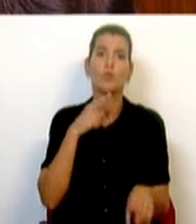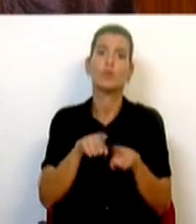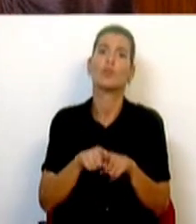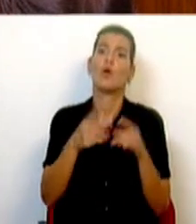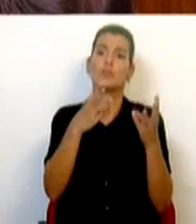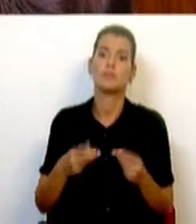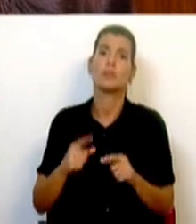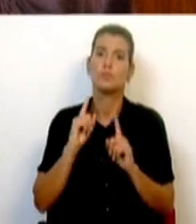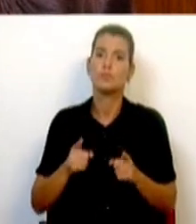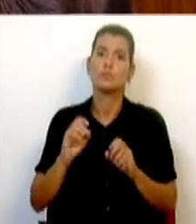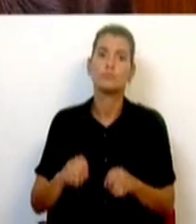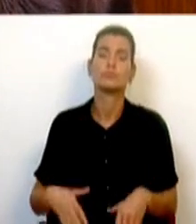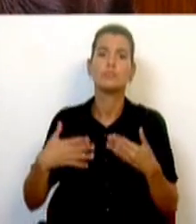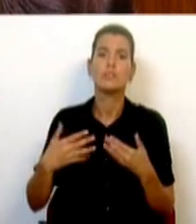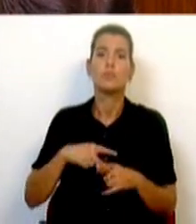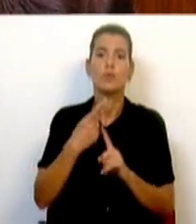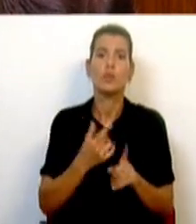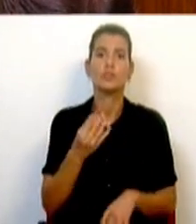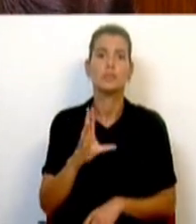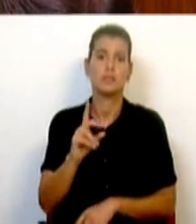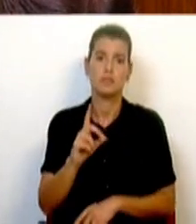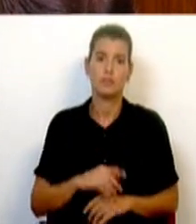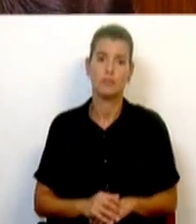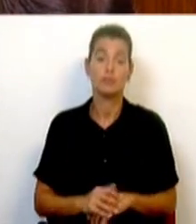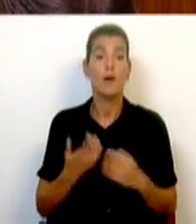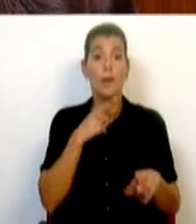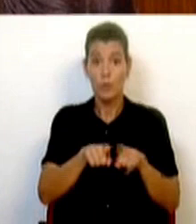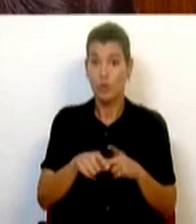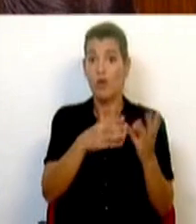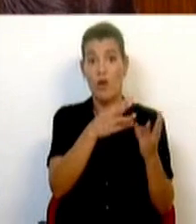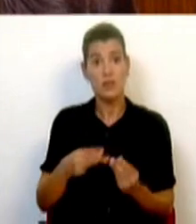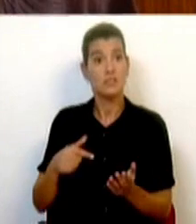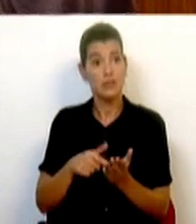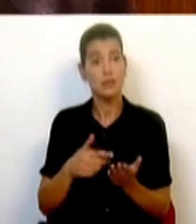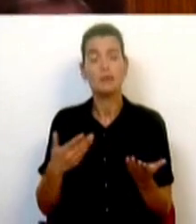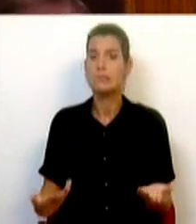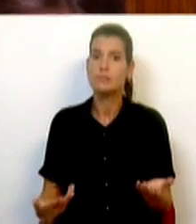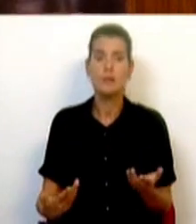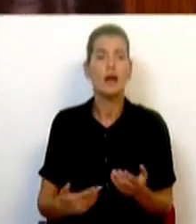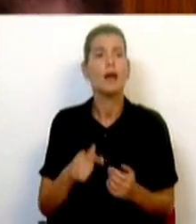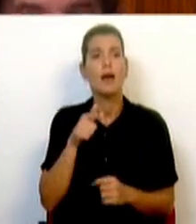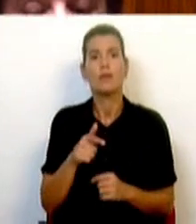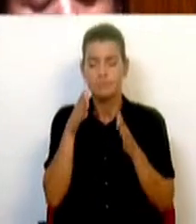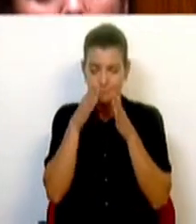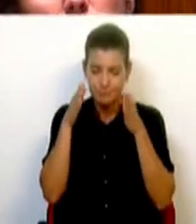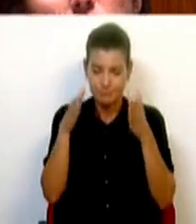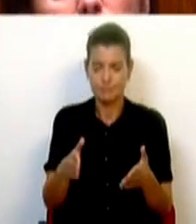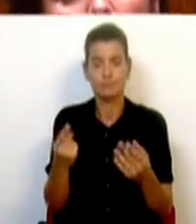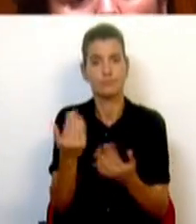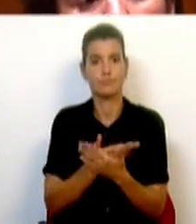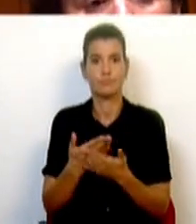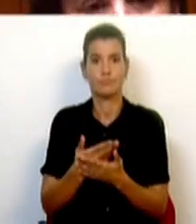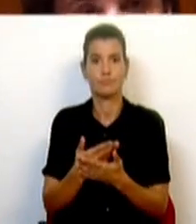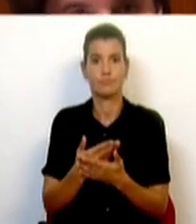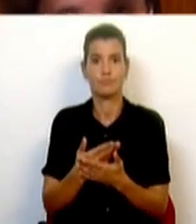orçamental iniciada em 2016. Uma política orçamental que é, antes de mais, uma política assente na economia e na